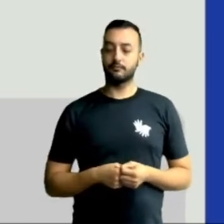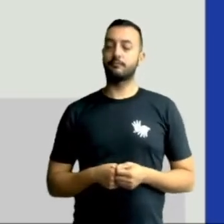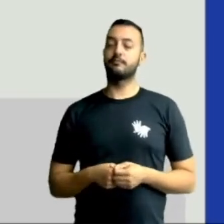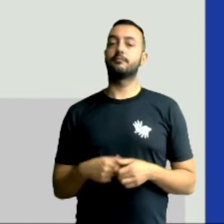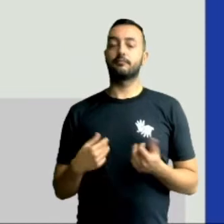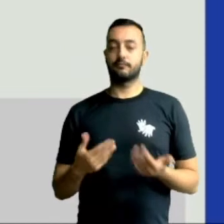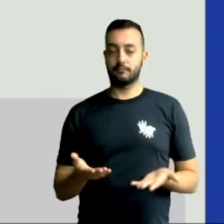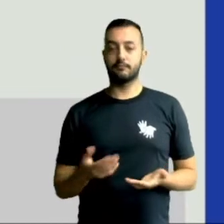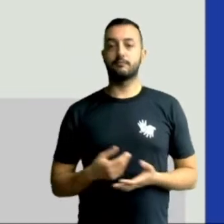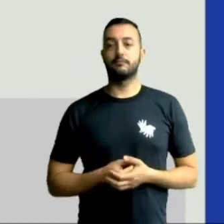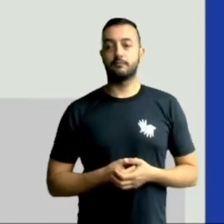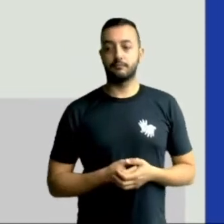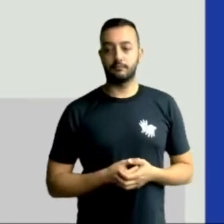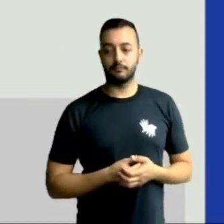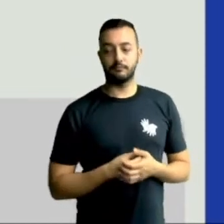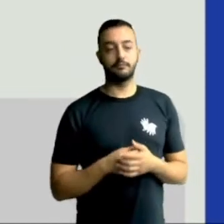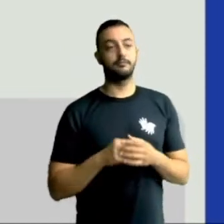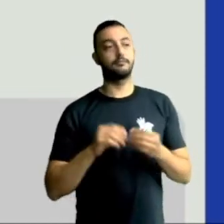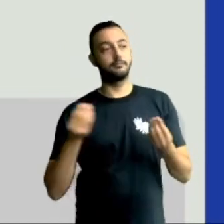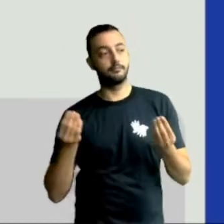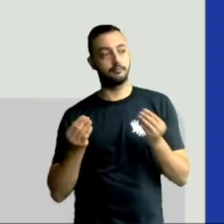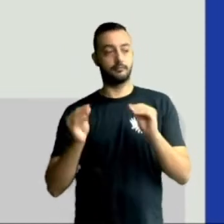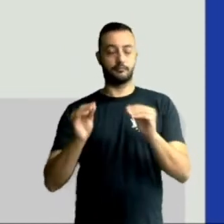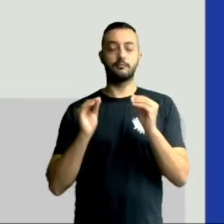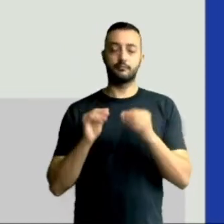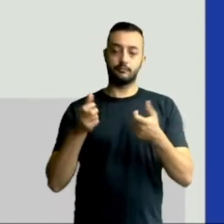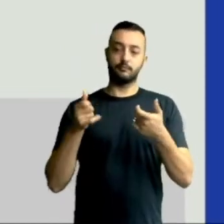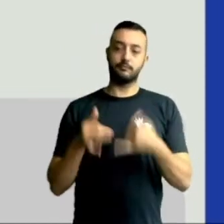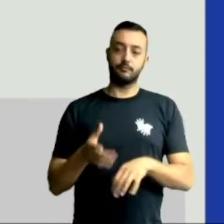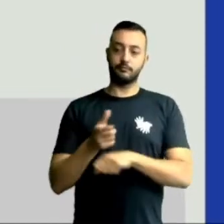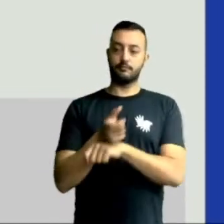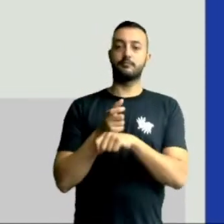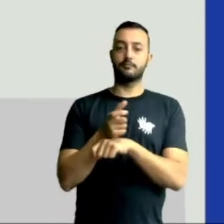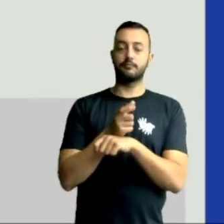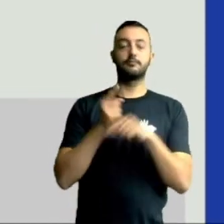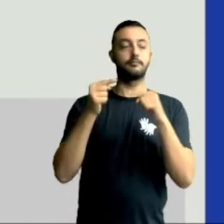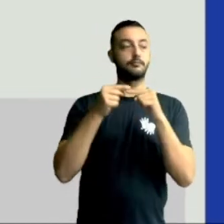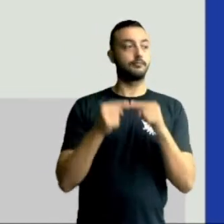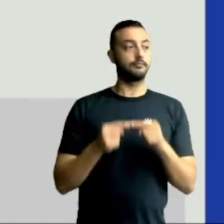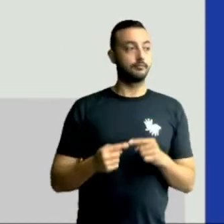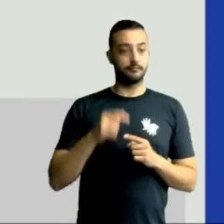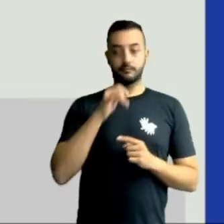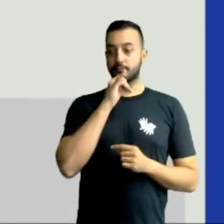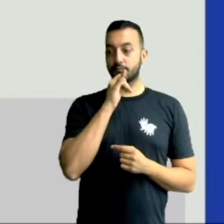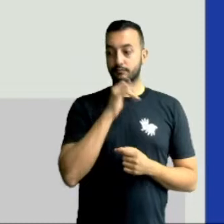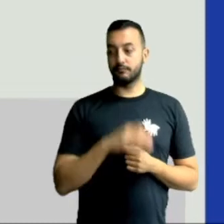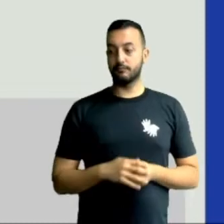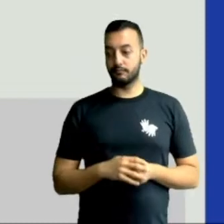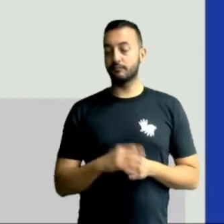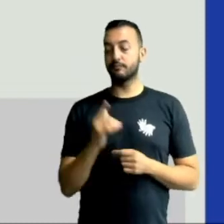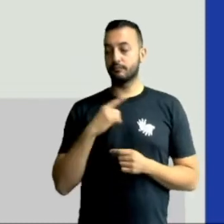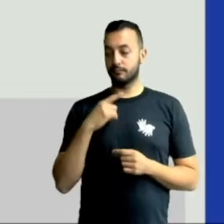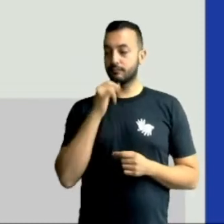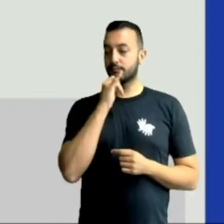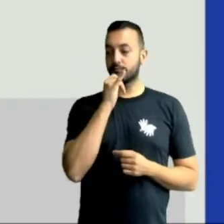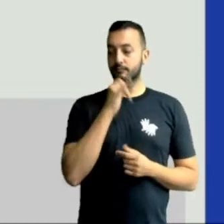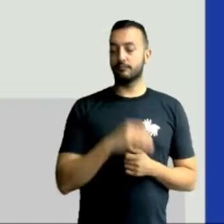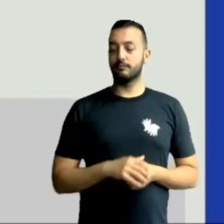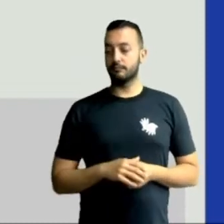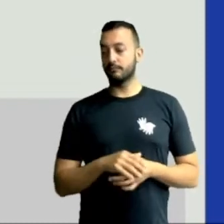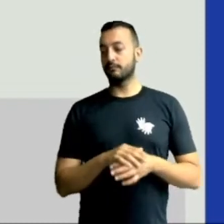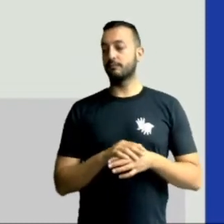Então, vamos lá. Complete a explicação dos adjetivos destacados conforme o exemplo. Então, temos aqui exemplo,